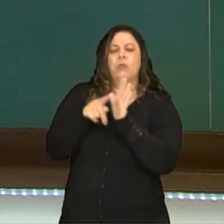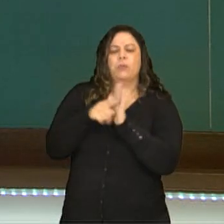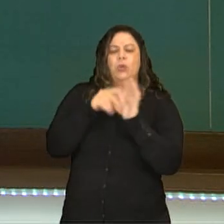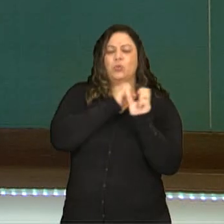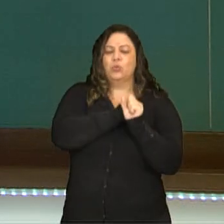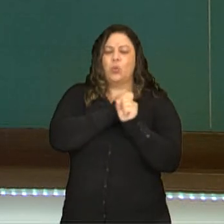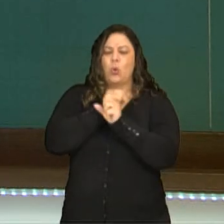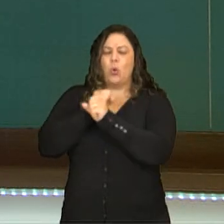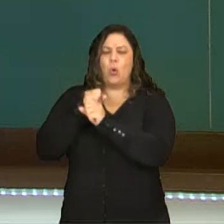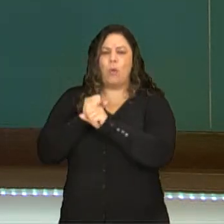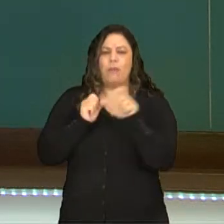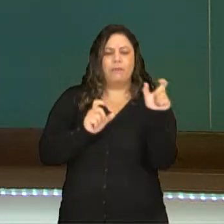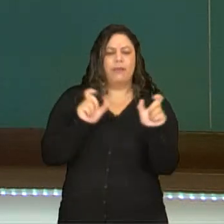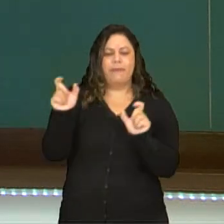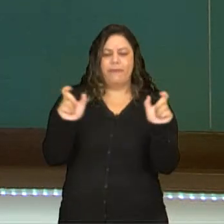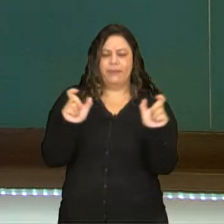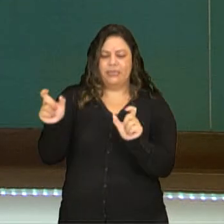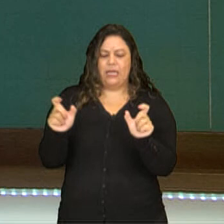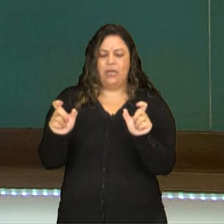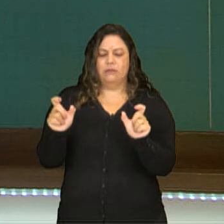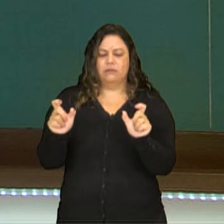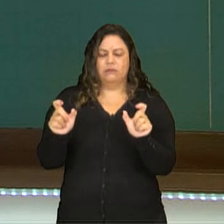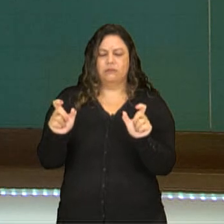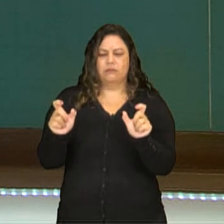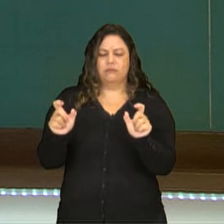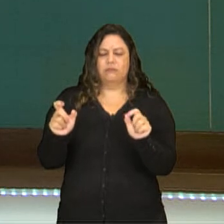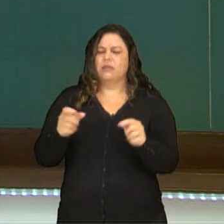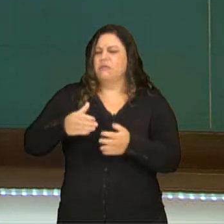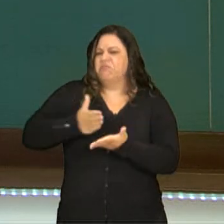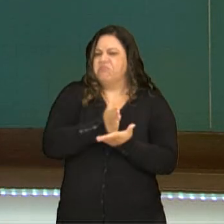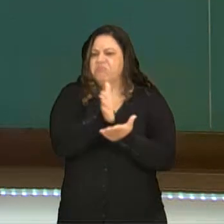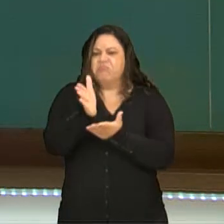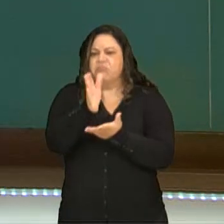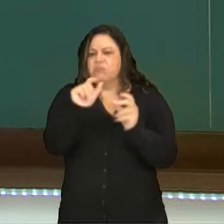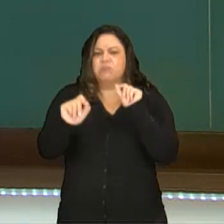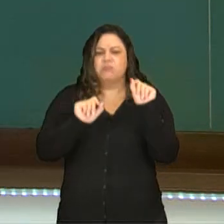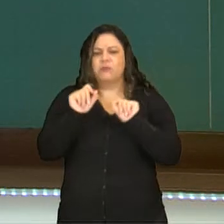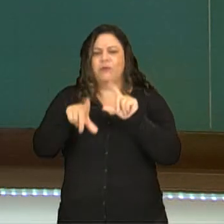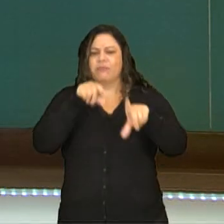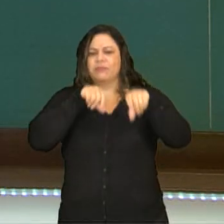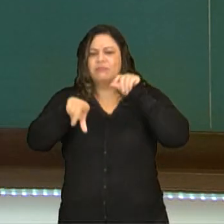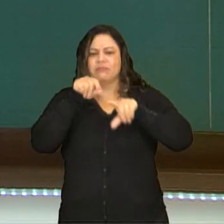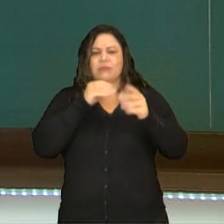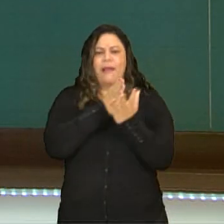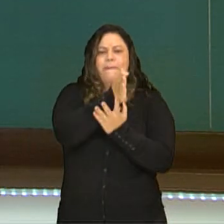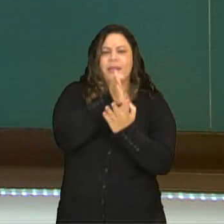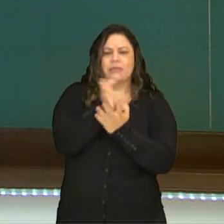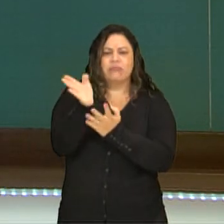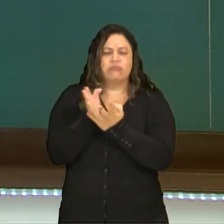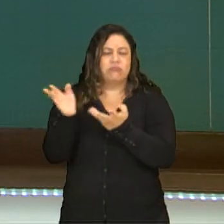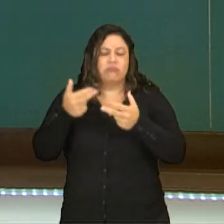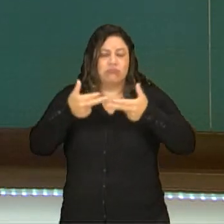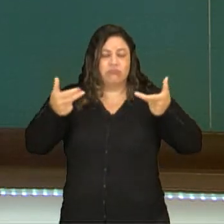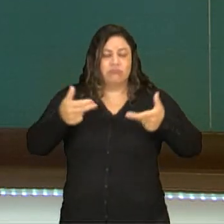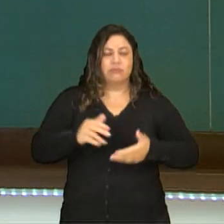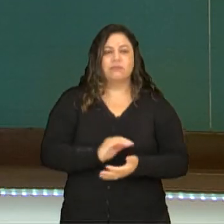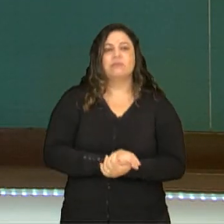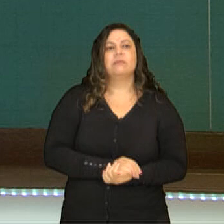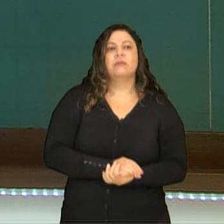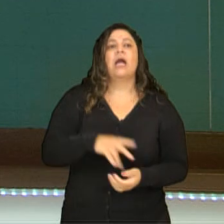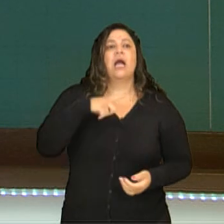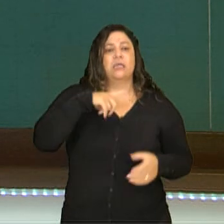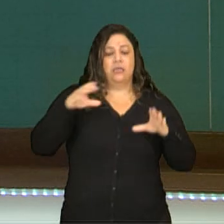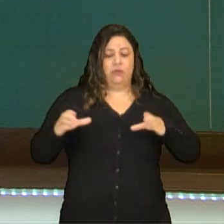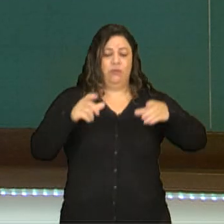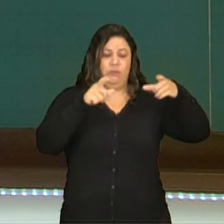os pedaços, né? Tem vários caminhos pelos quais o teu pensamento pode passar. Então, olha lá, eu tenho prato de